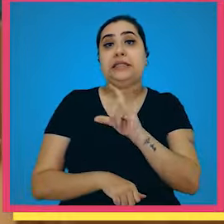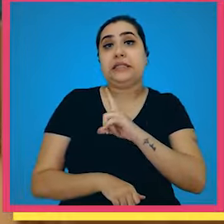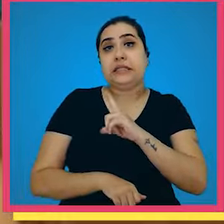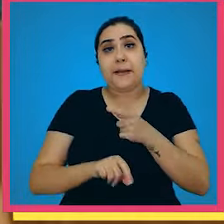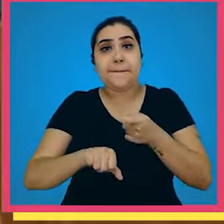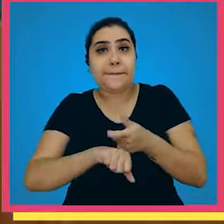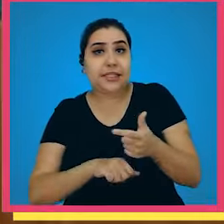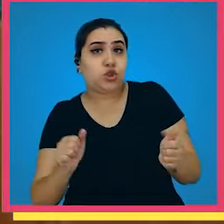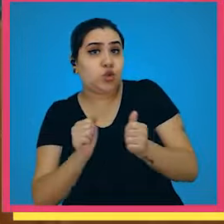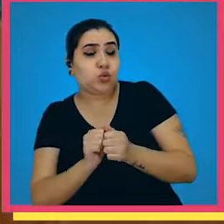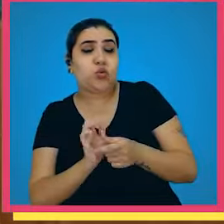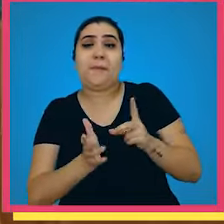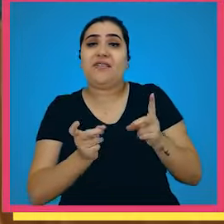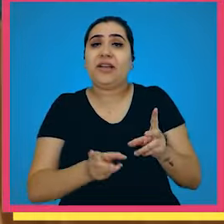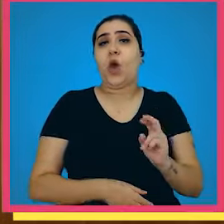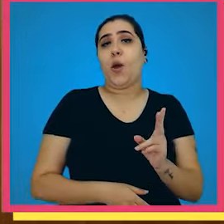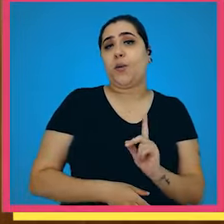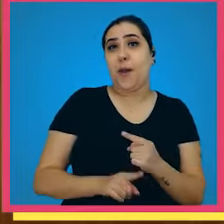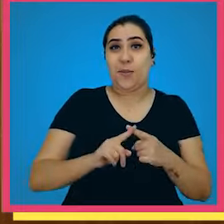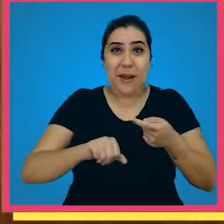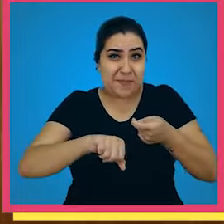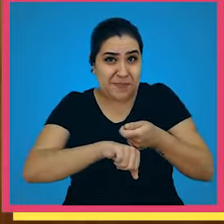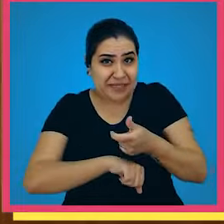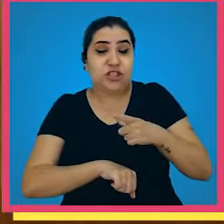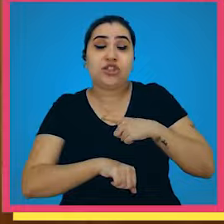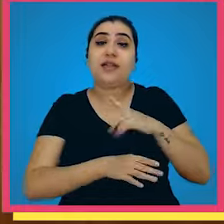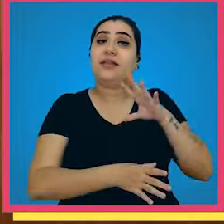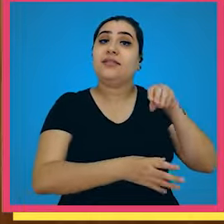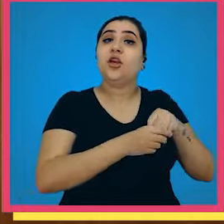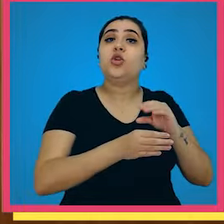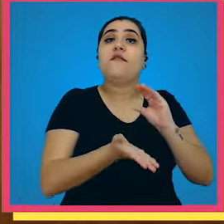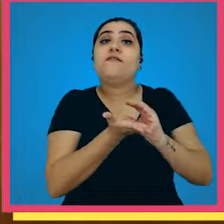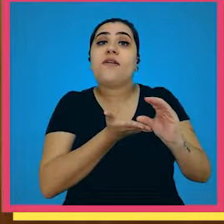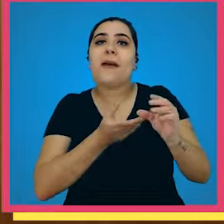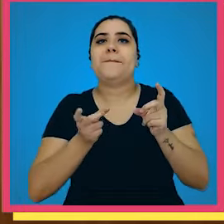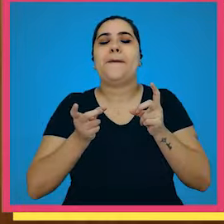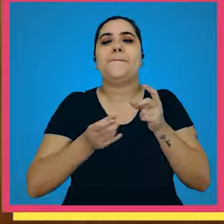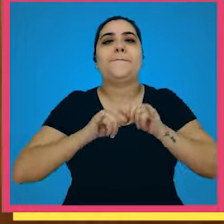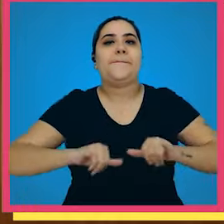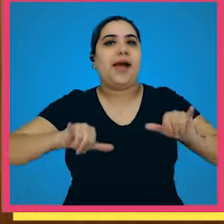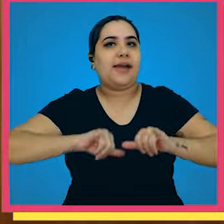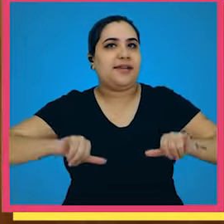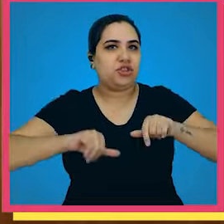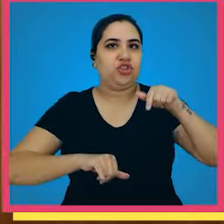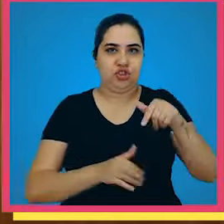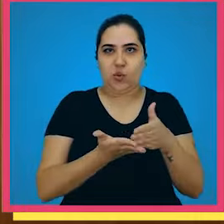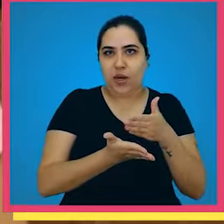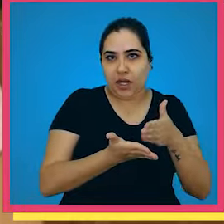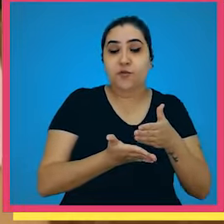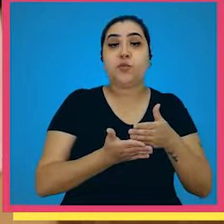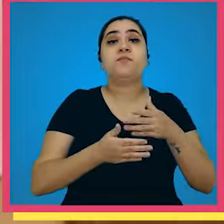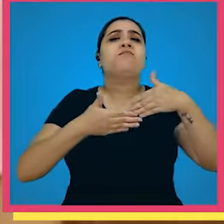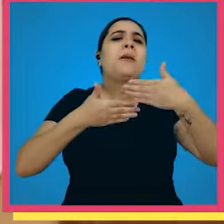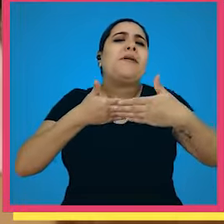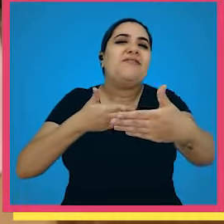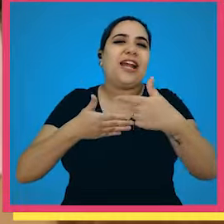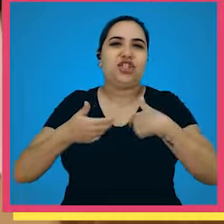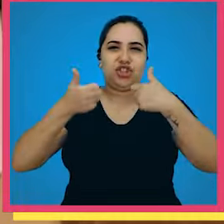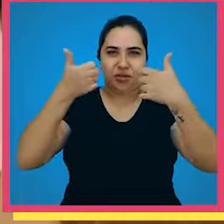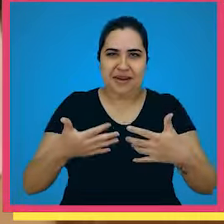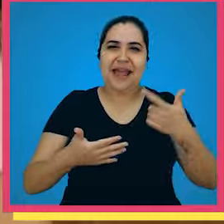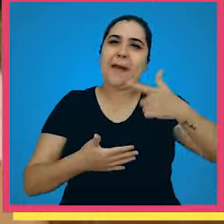se ele tiver ou não um brinde na pré-venda, porque o brinde, ele está atrelado à verba de marketing e divulgação do livro, e mais pra frente,